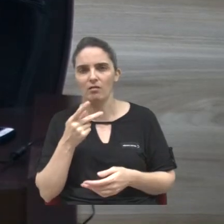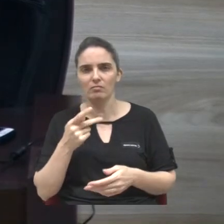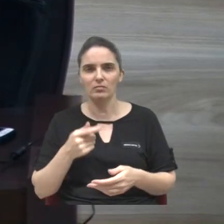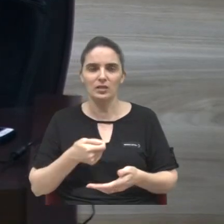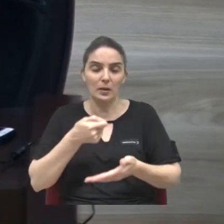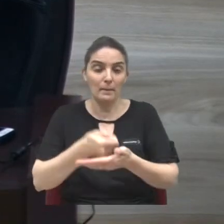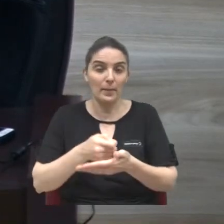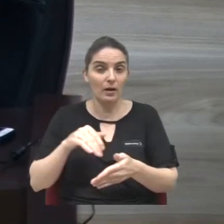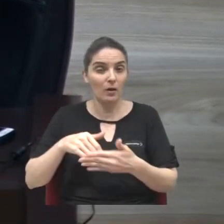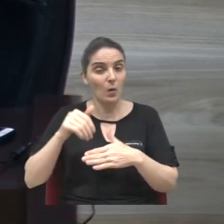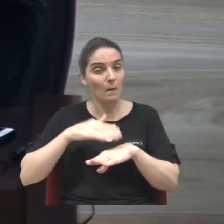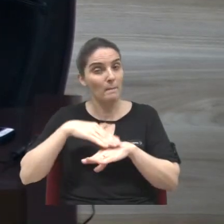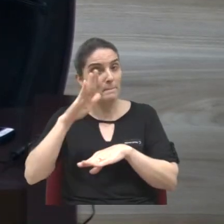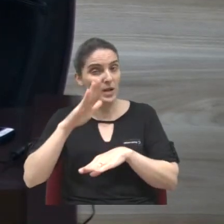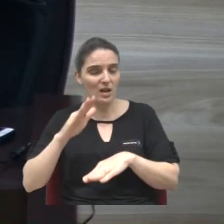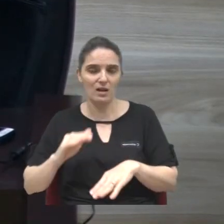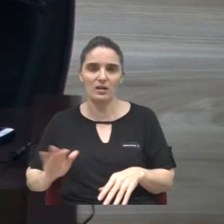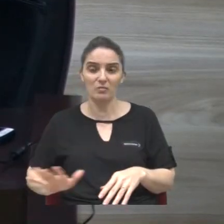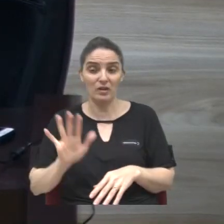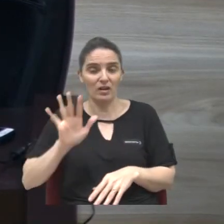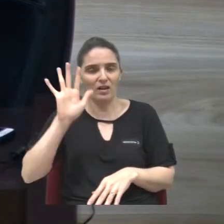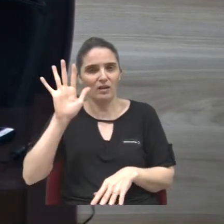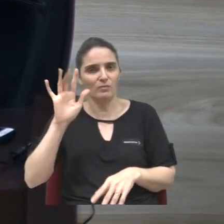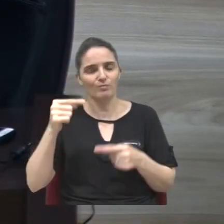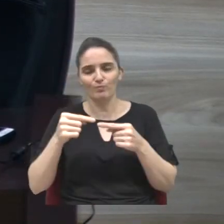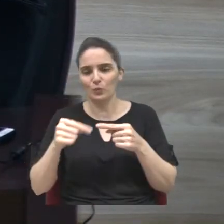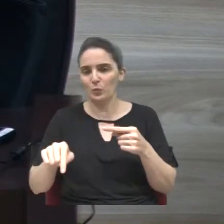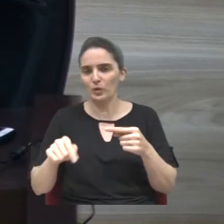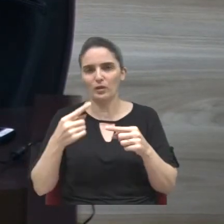devido consumo.